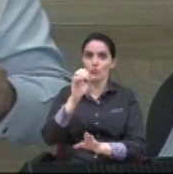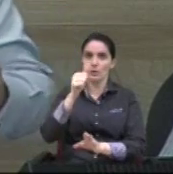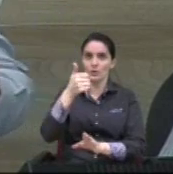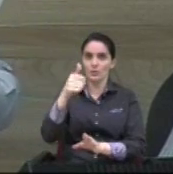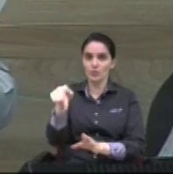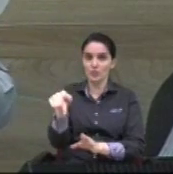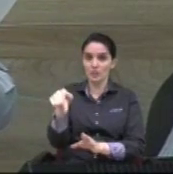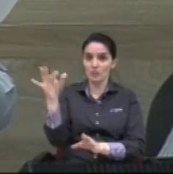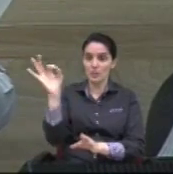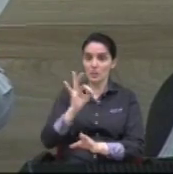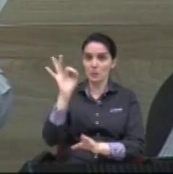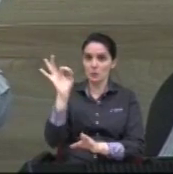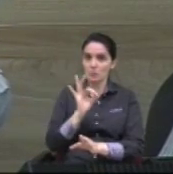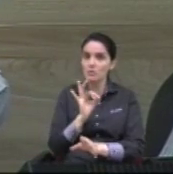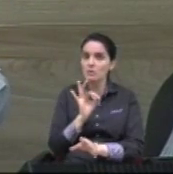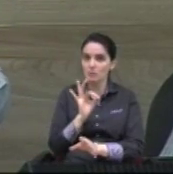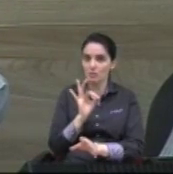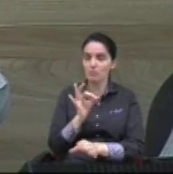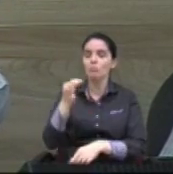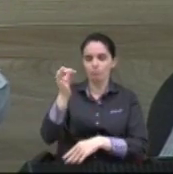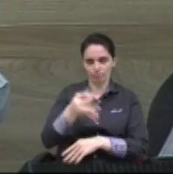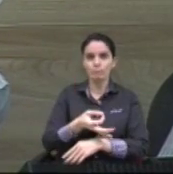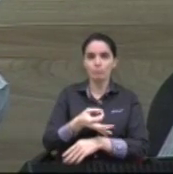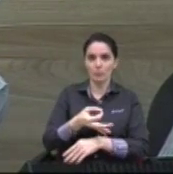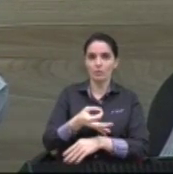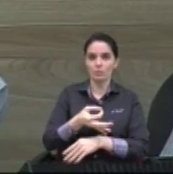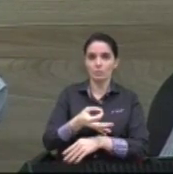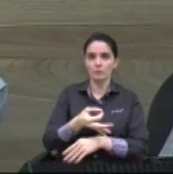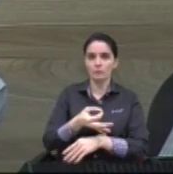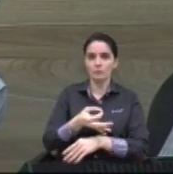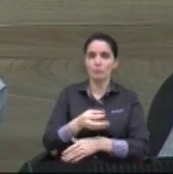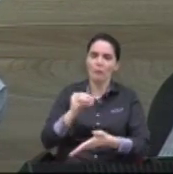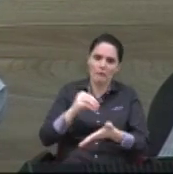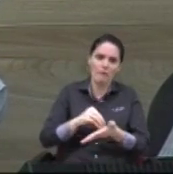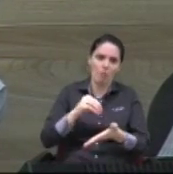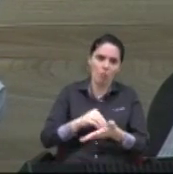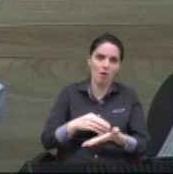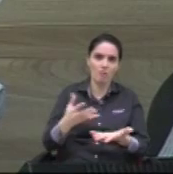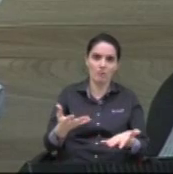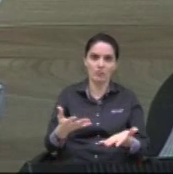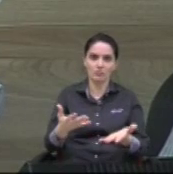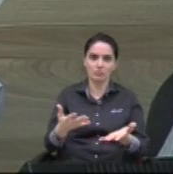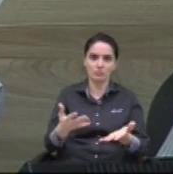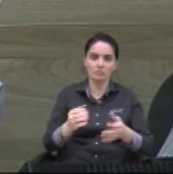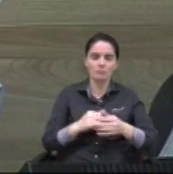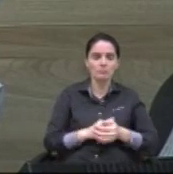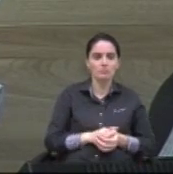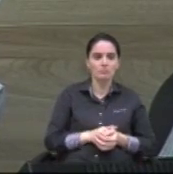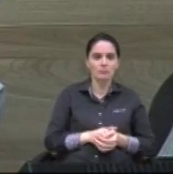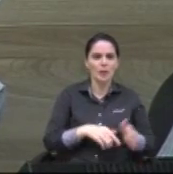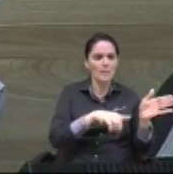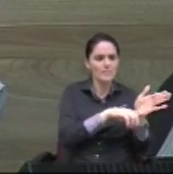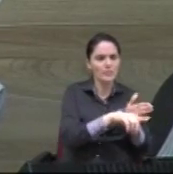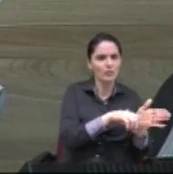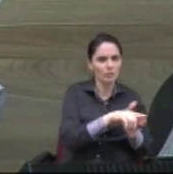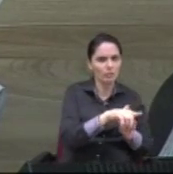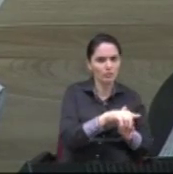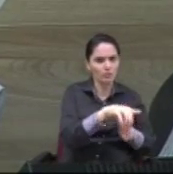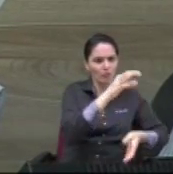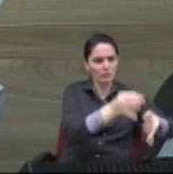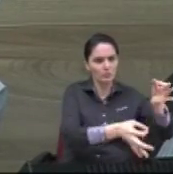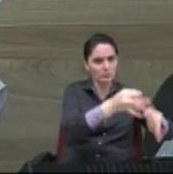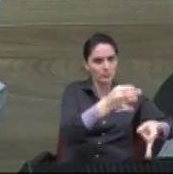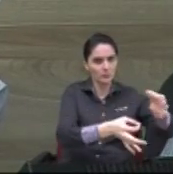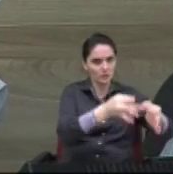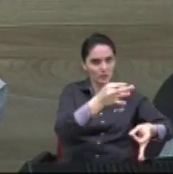da execução. A questão foi avaliada pela consultoria jurídica da Secretaria do Estado de